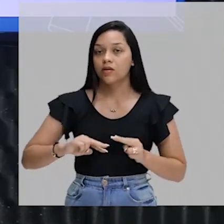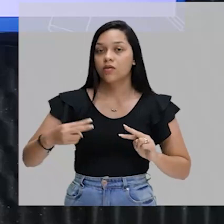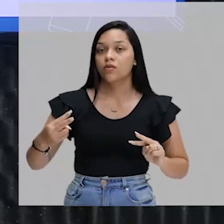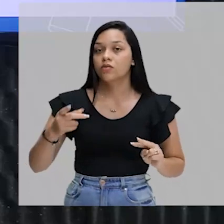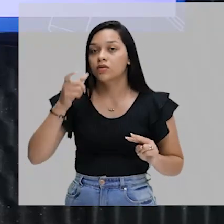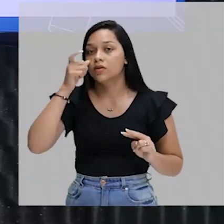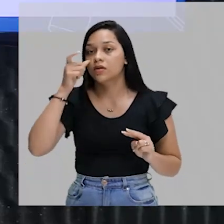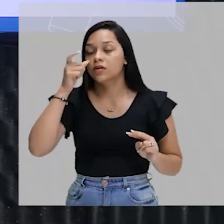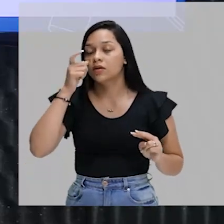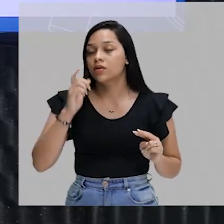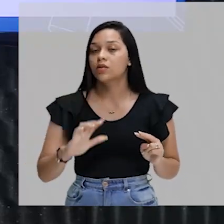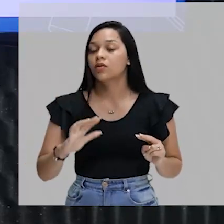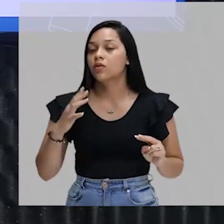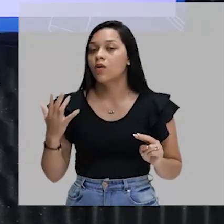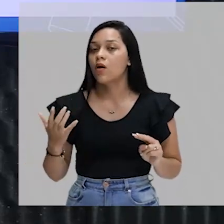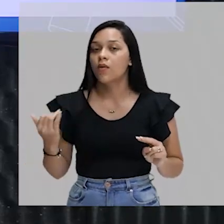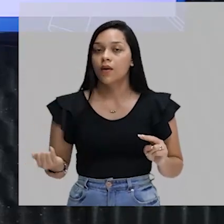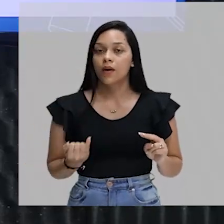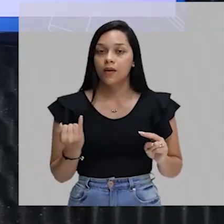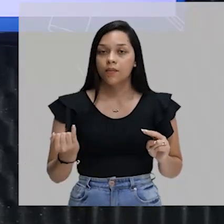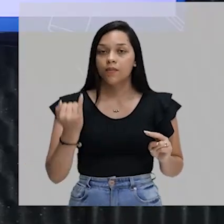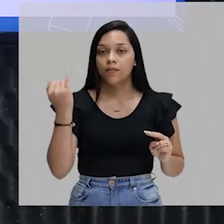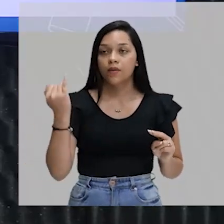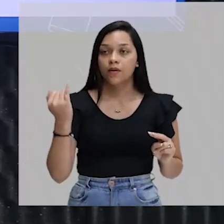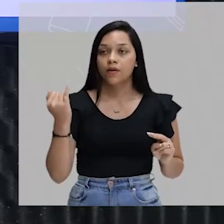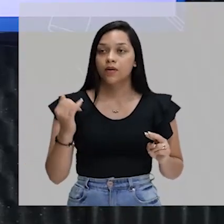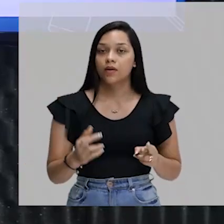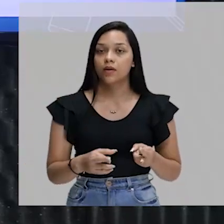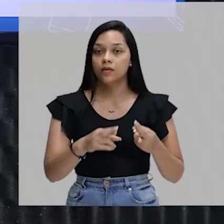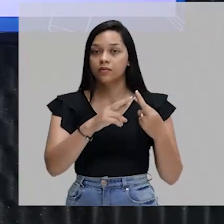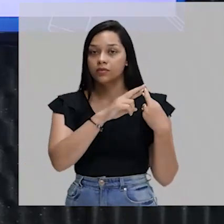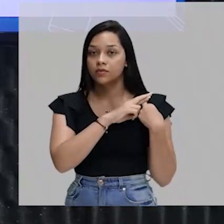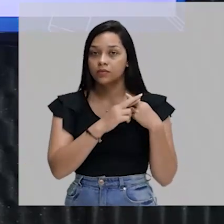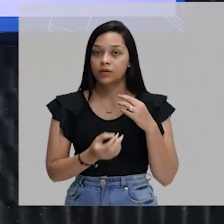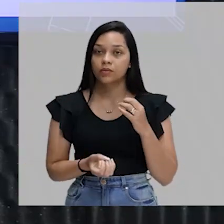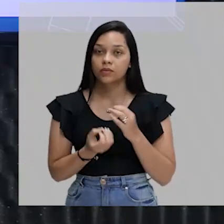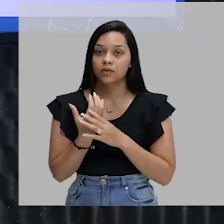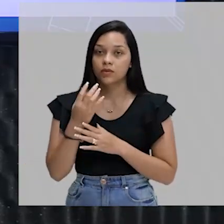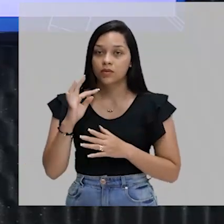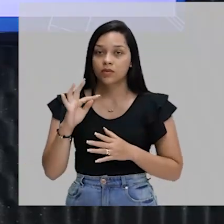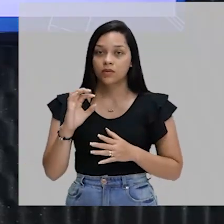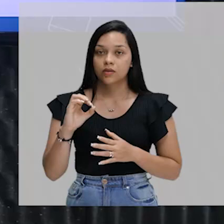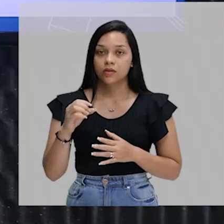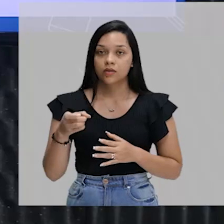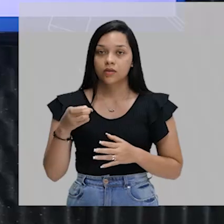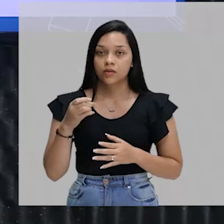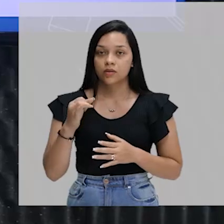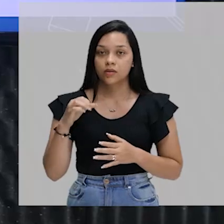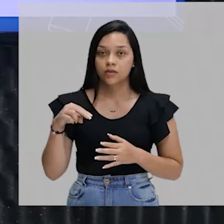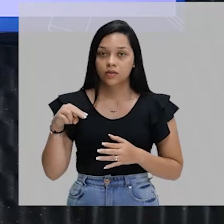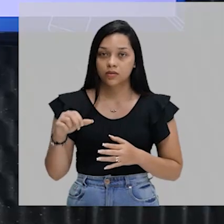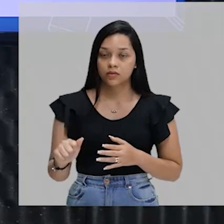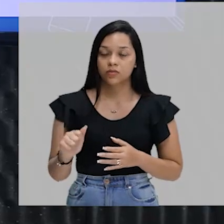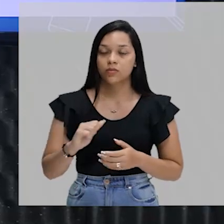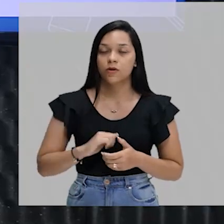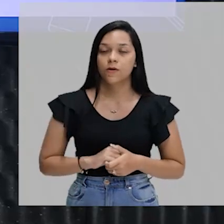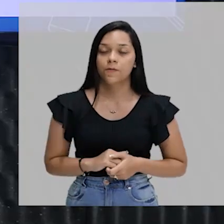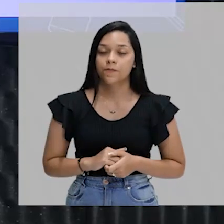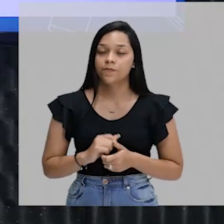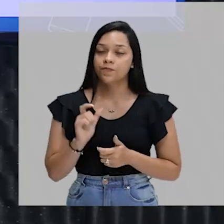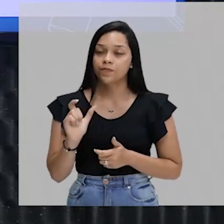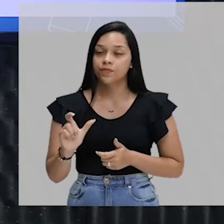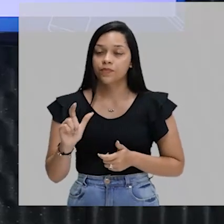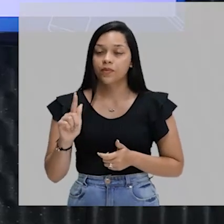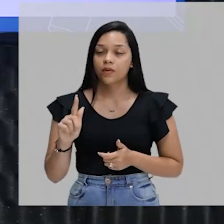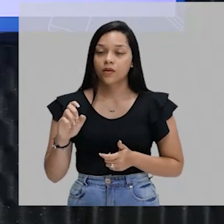de interesse que é importante? O gene responsável pela produção dessa toxina, né? Então, esse gene ele